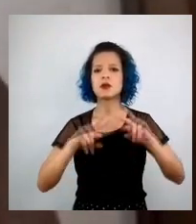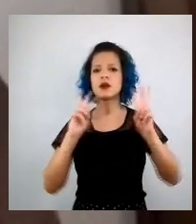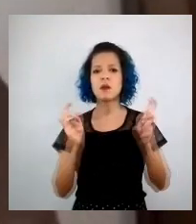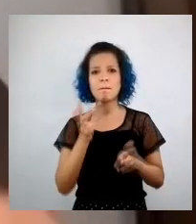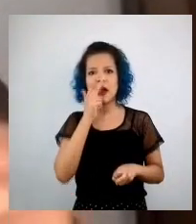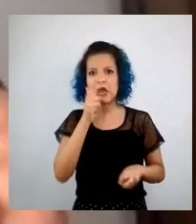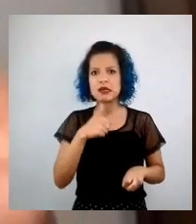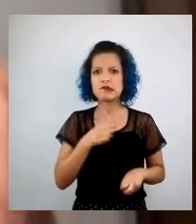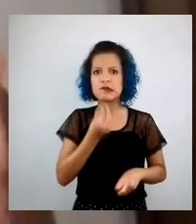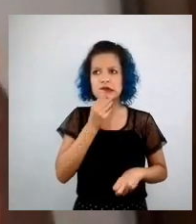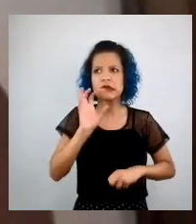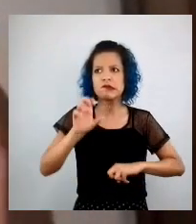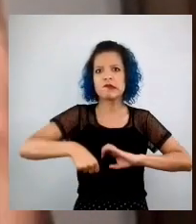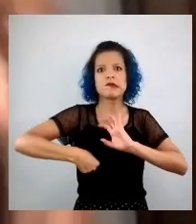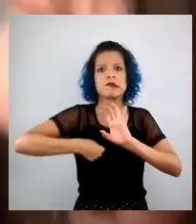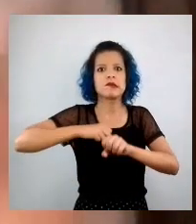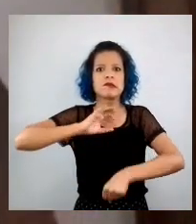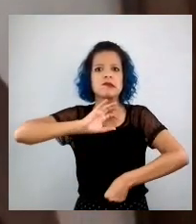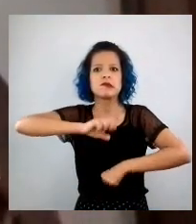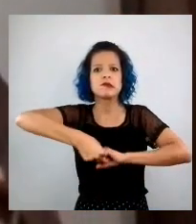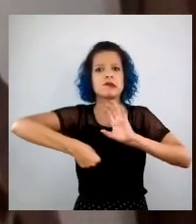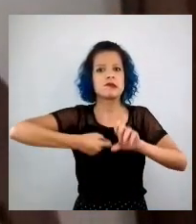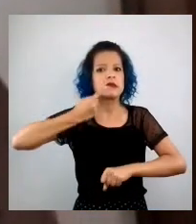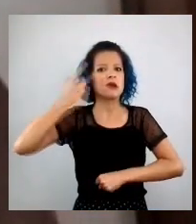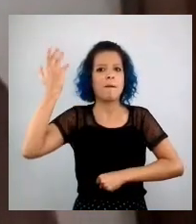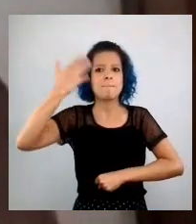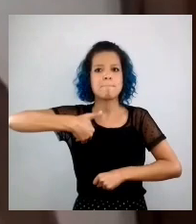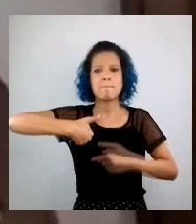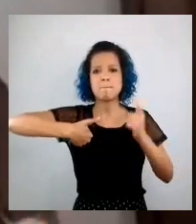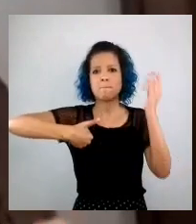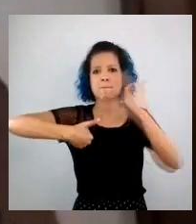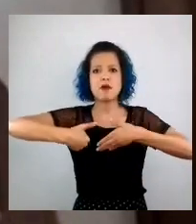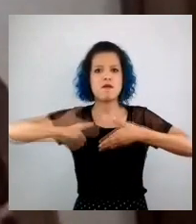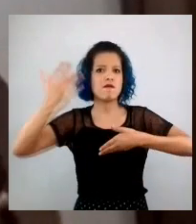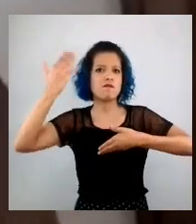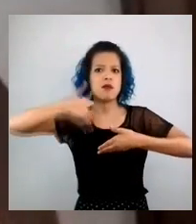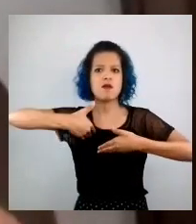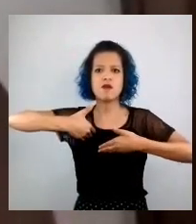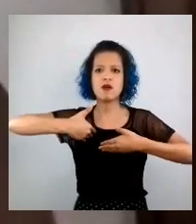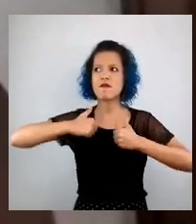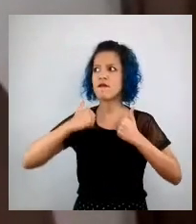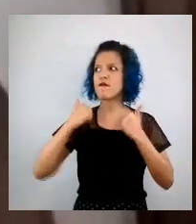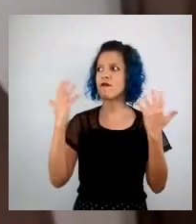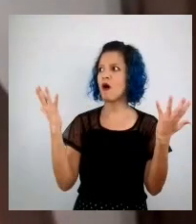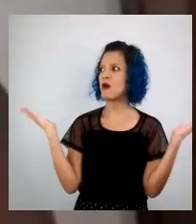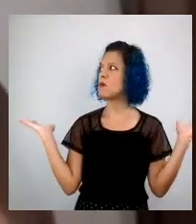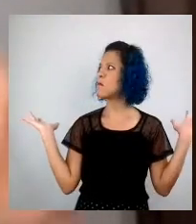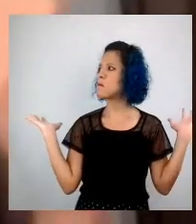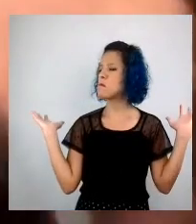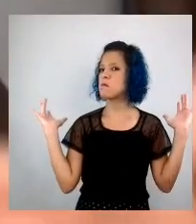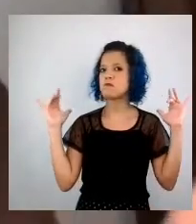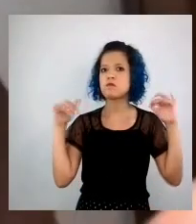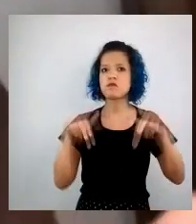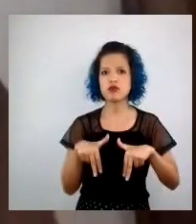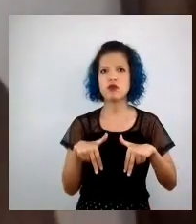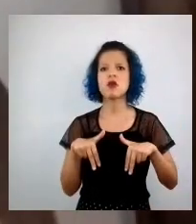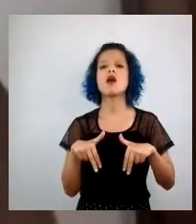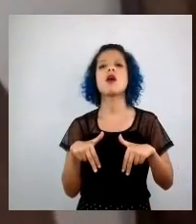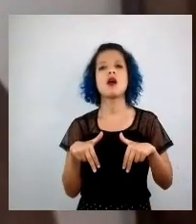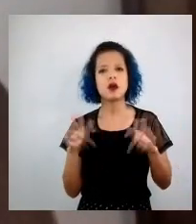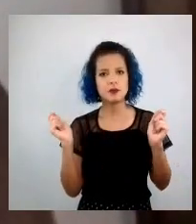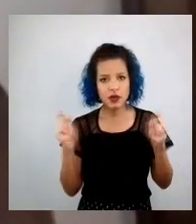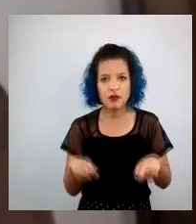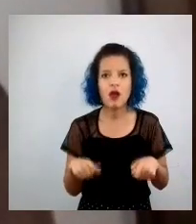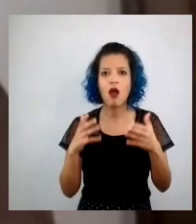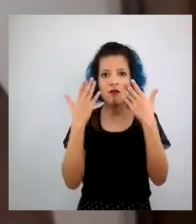se provando potencial, trazendo as pessoas de fora para dentro do seu contexto para que elas possam amplificar suas próprias visões